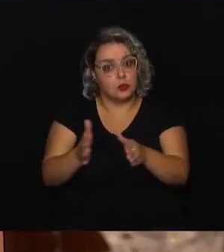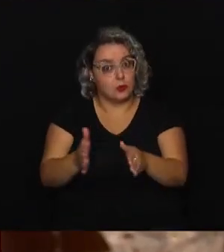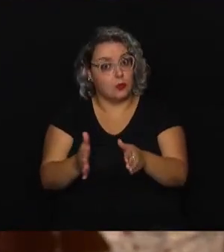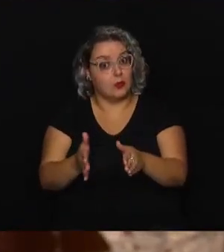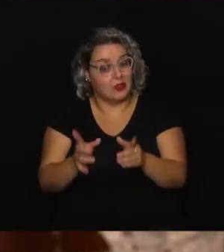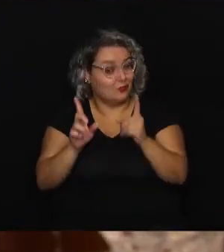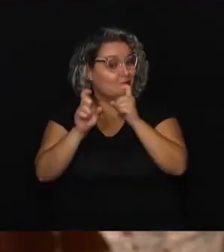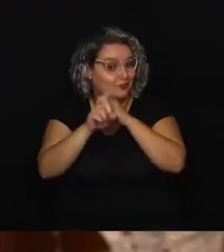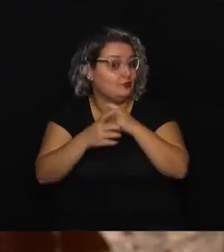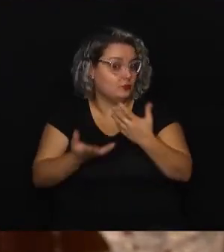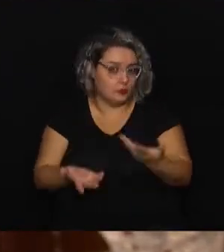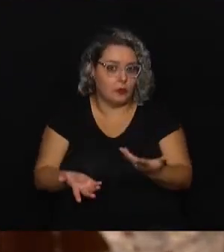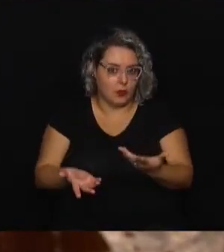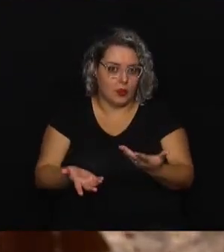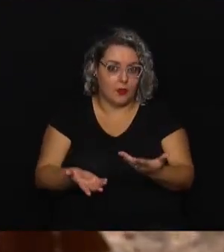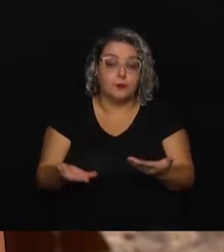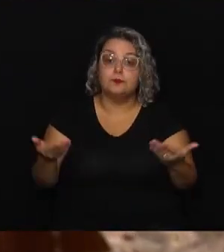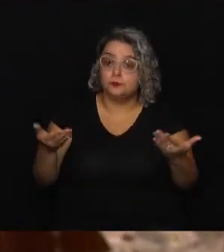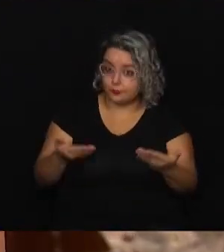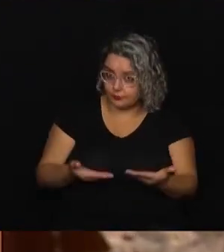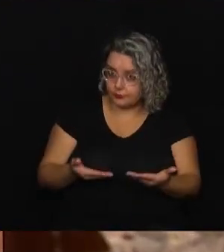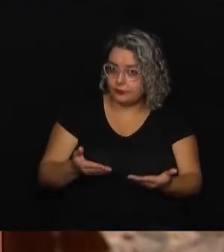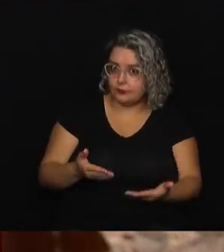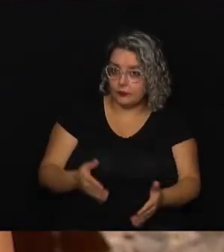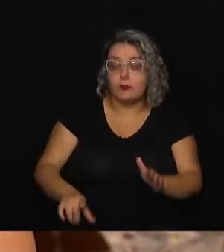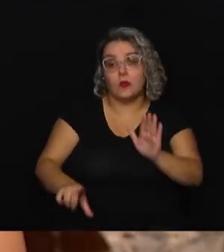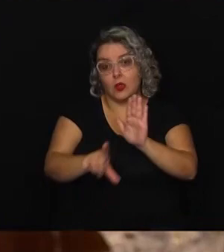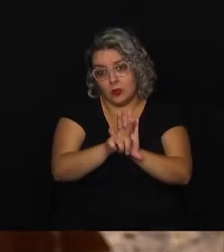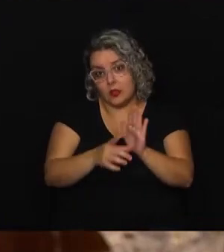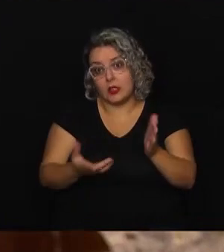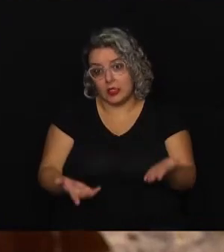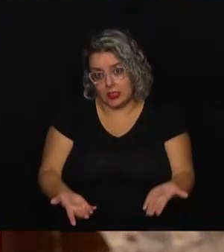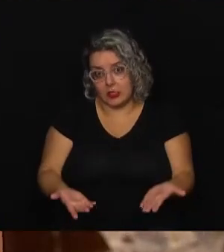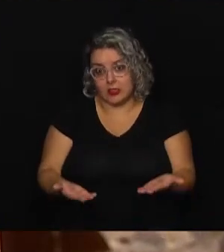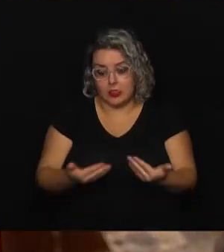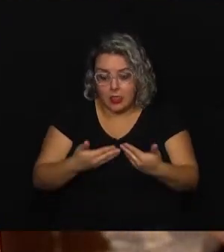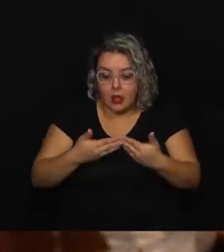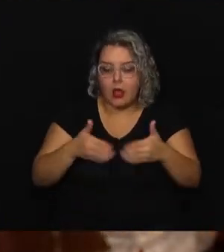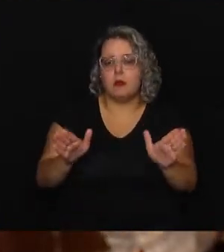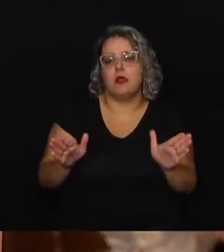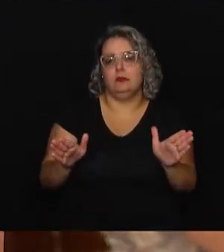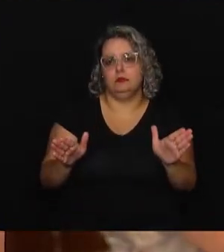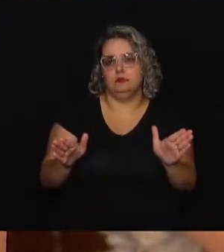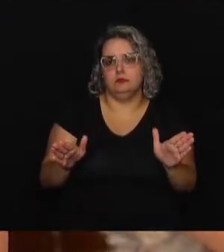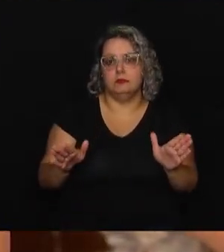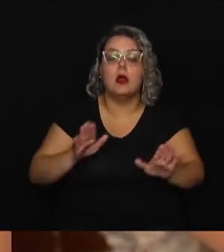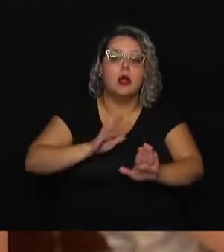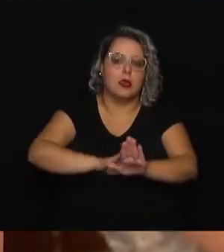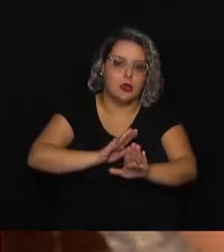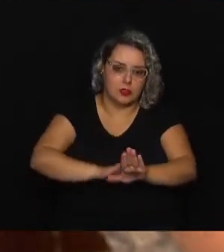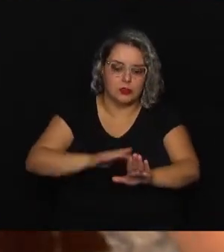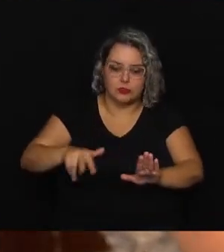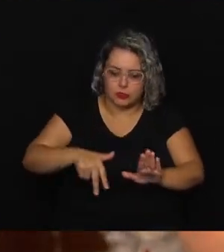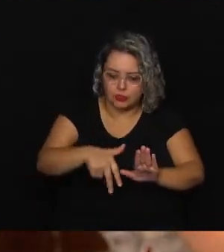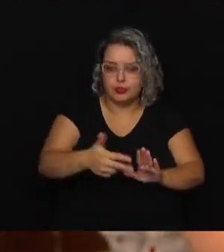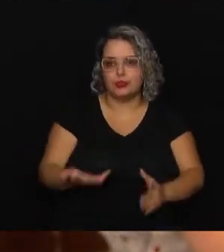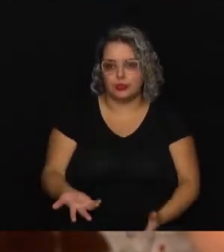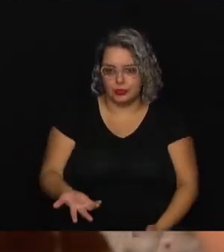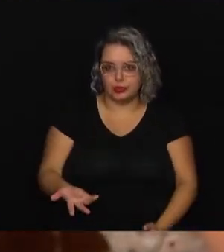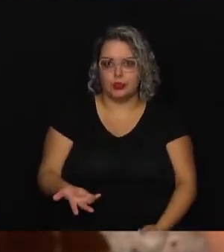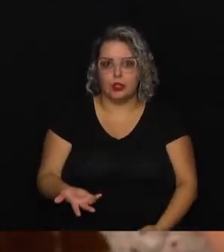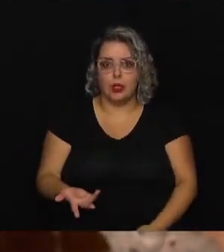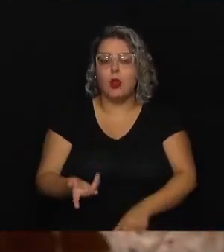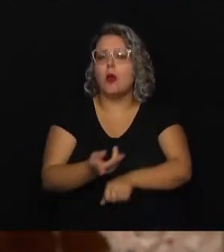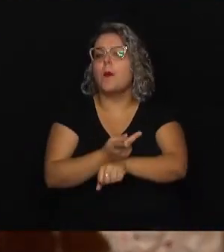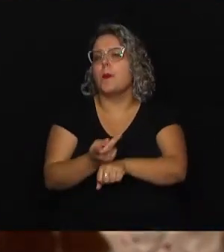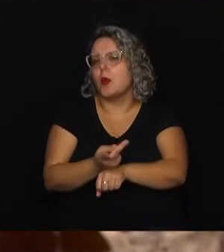delicadas, né? Agora, eu acho que a lei veio abrir mais as portas para eles agirem, né? Buscarem